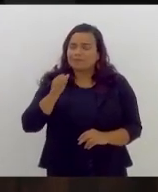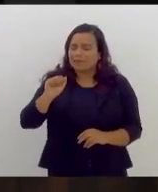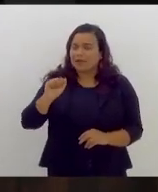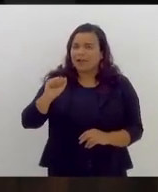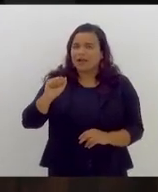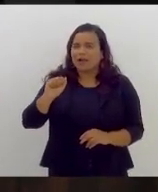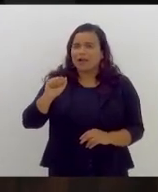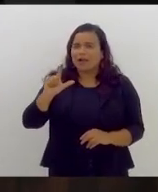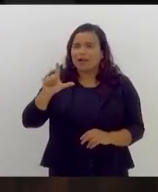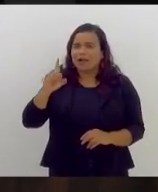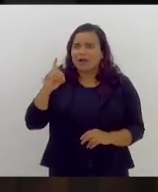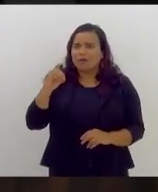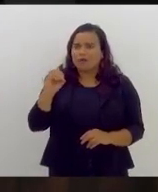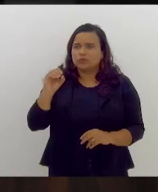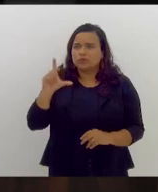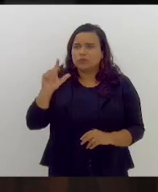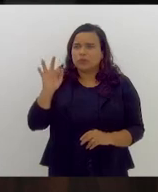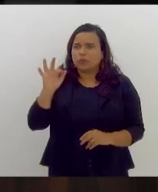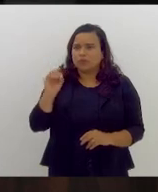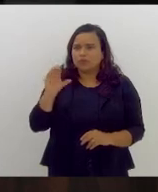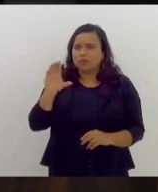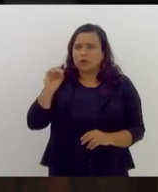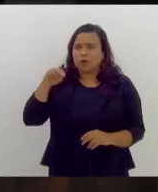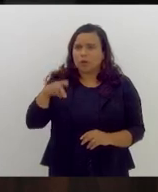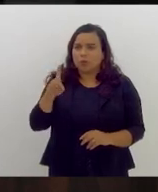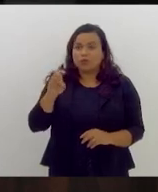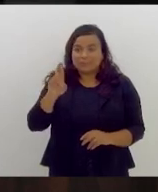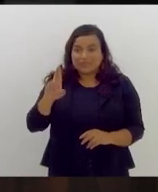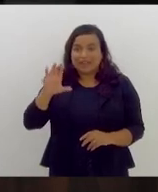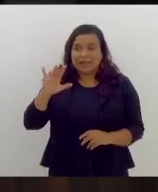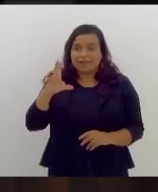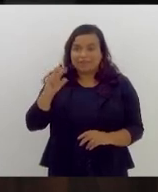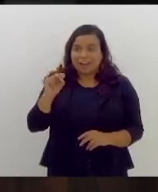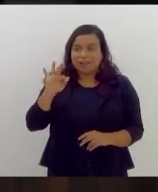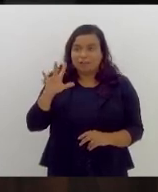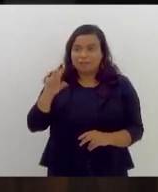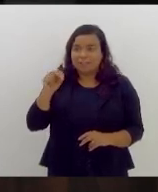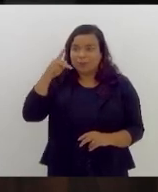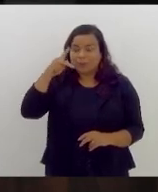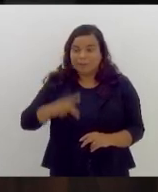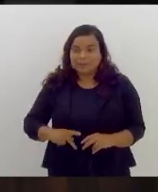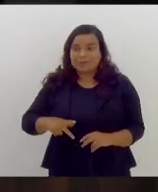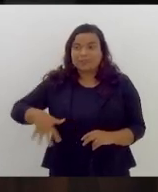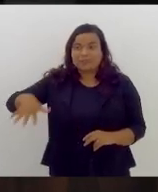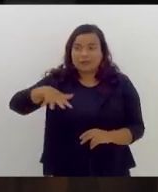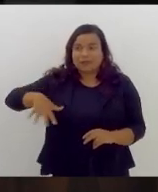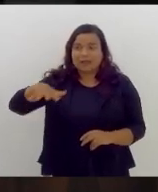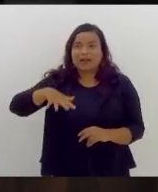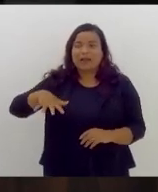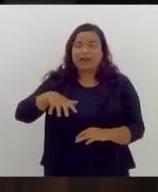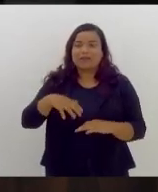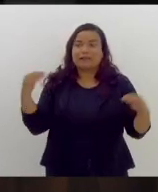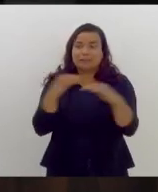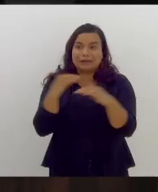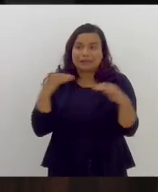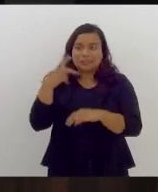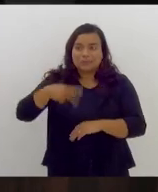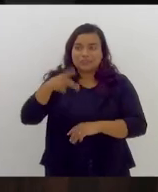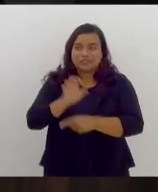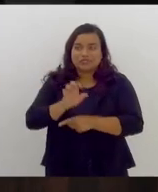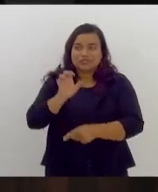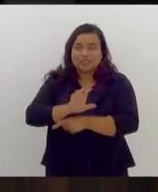Adolfo Conde Homem de Carvalho Filho, presidente do Departamento de Trânsito do Estado do Rio de